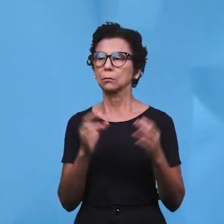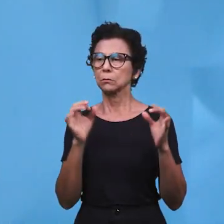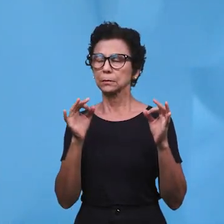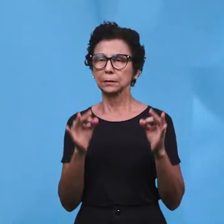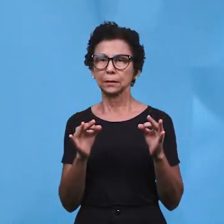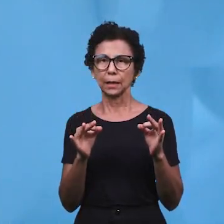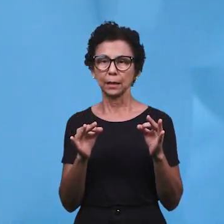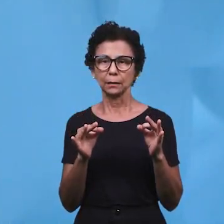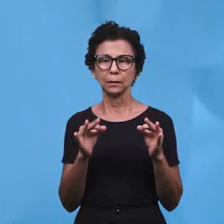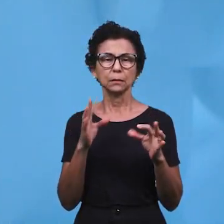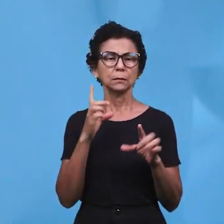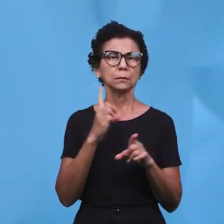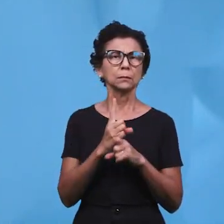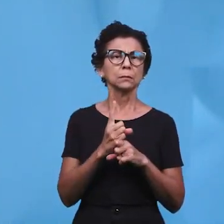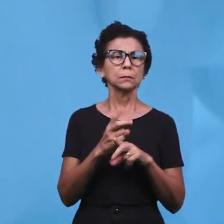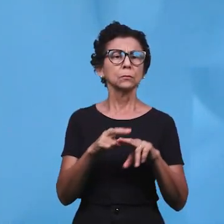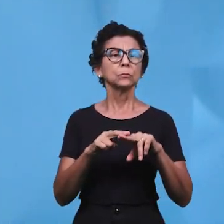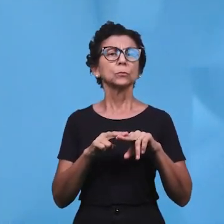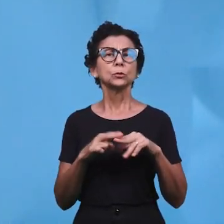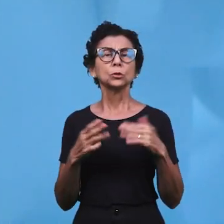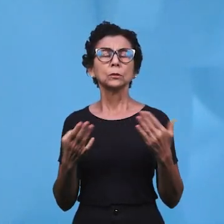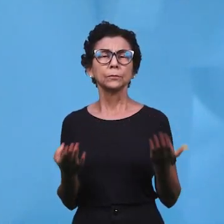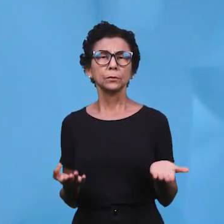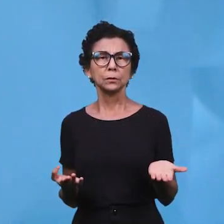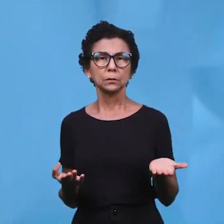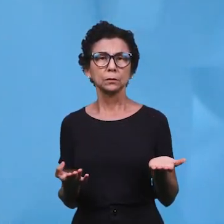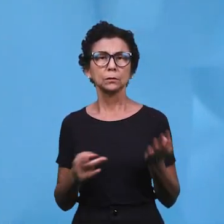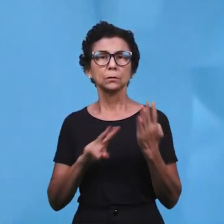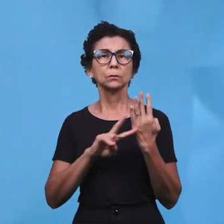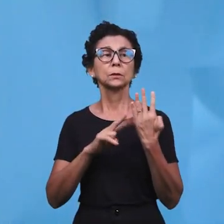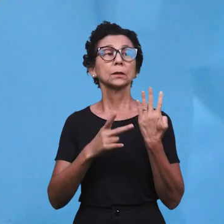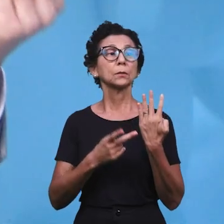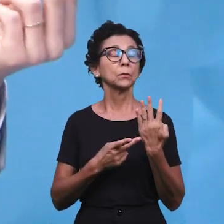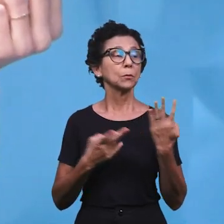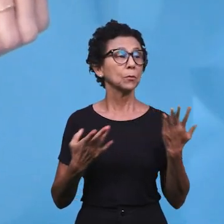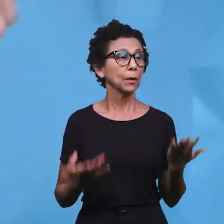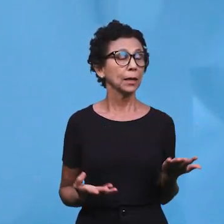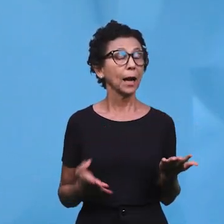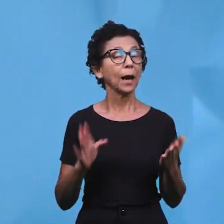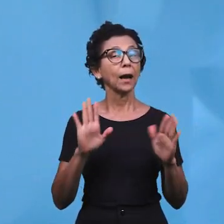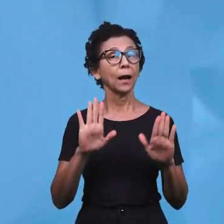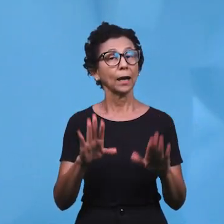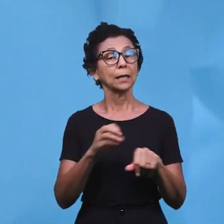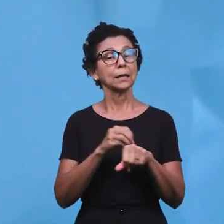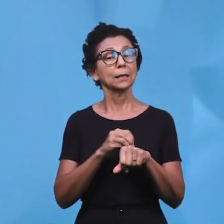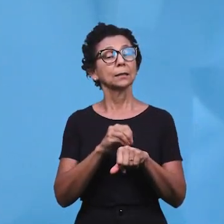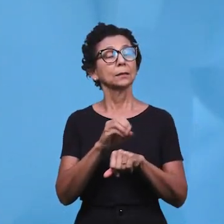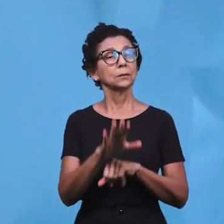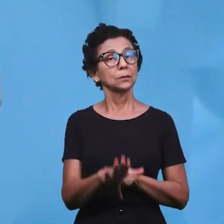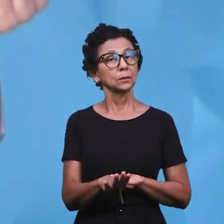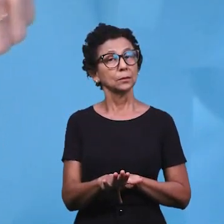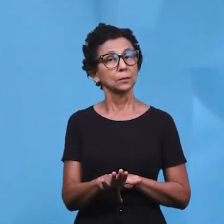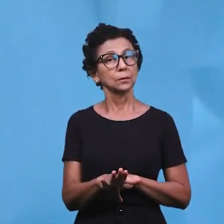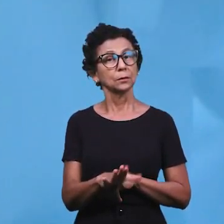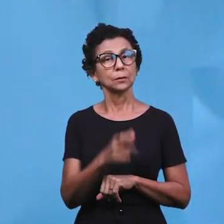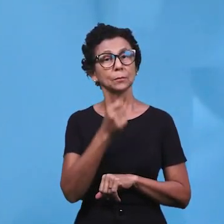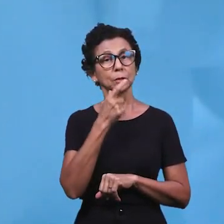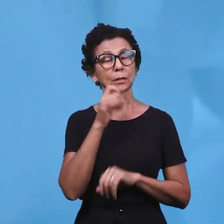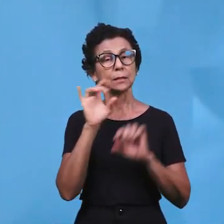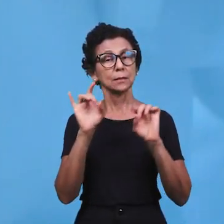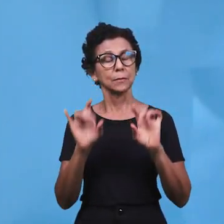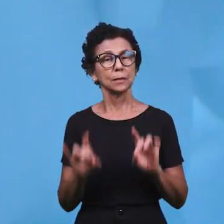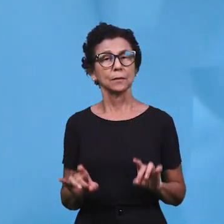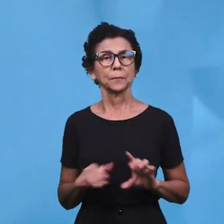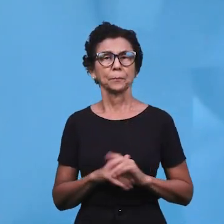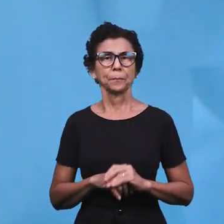descobrir as causas, os motivos para isso, para aí sim indicar uma medicação específica para cada